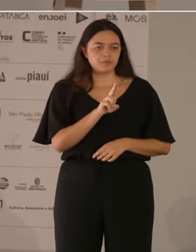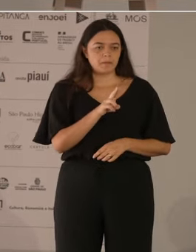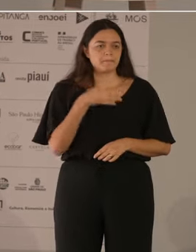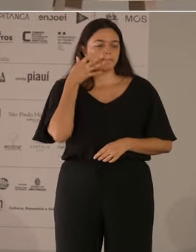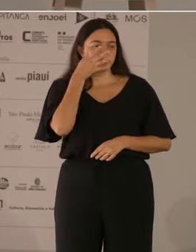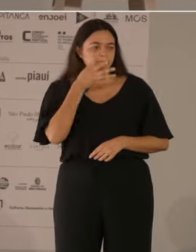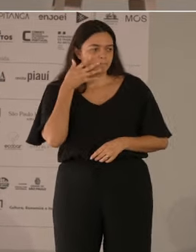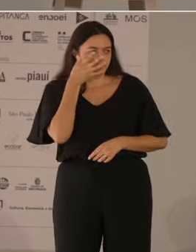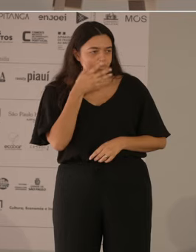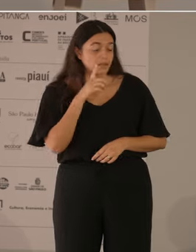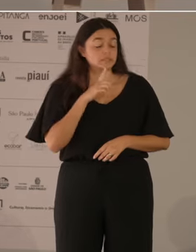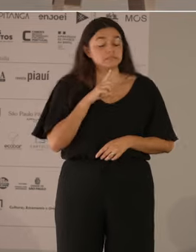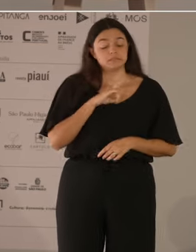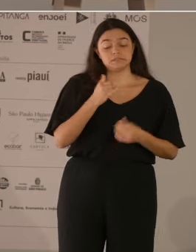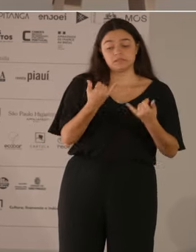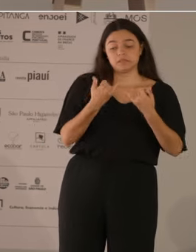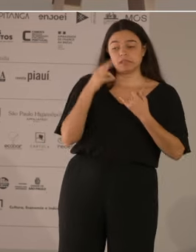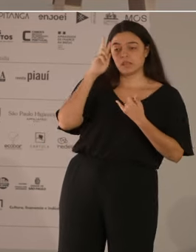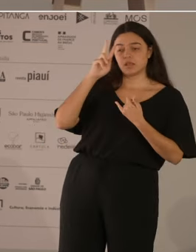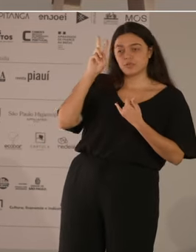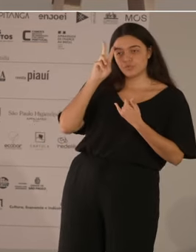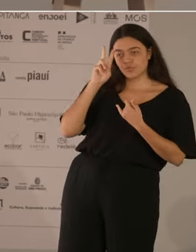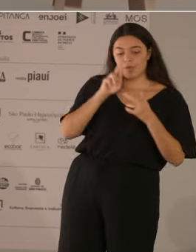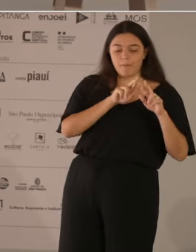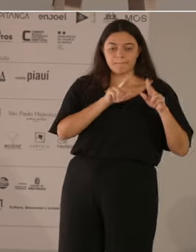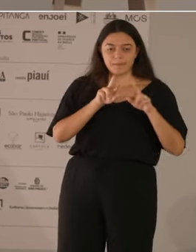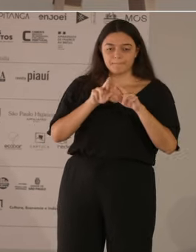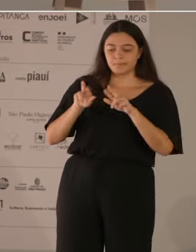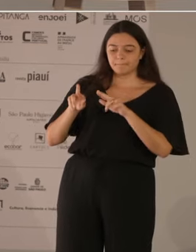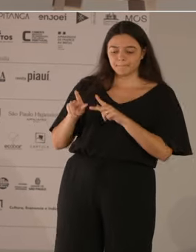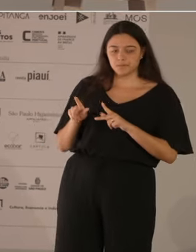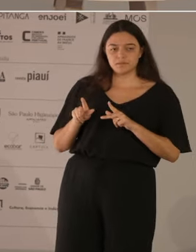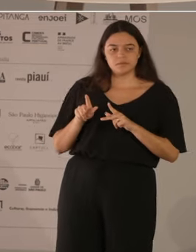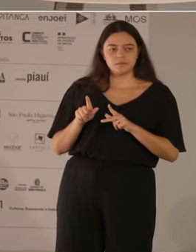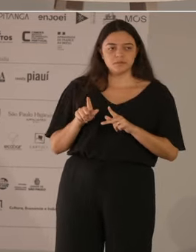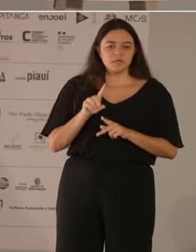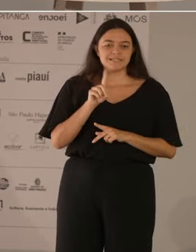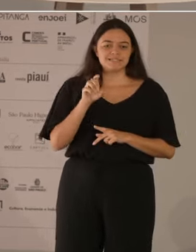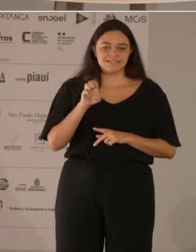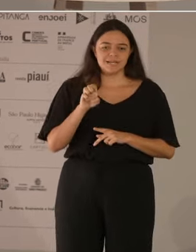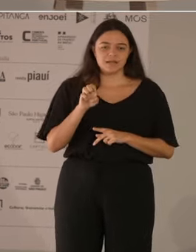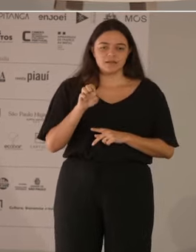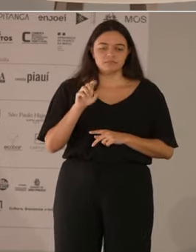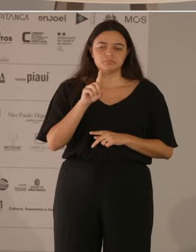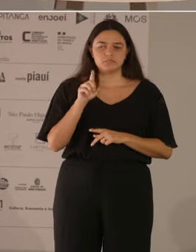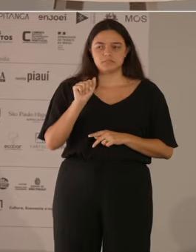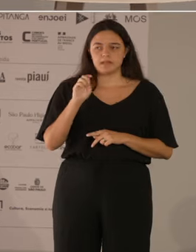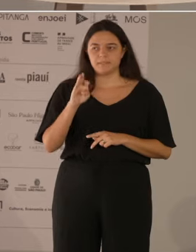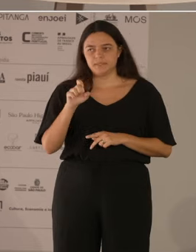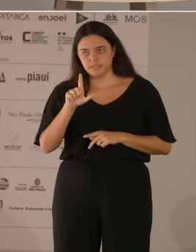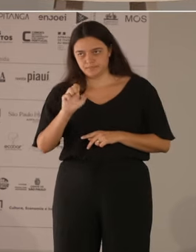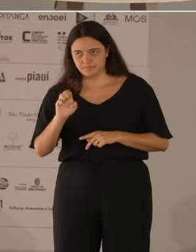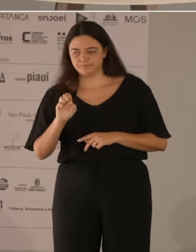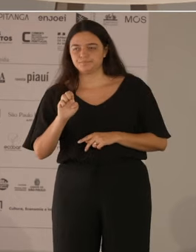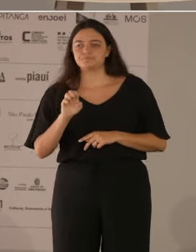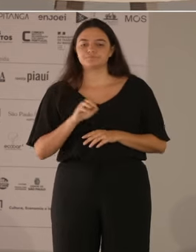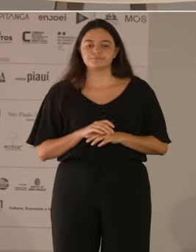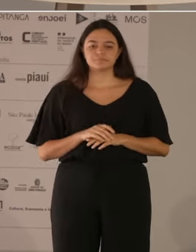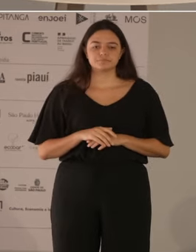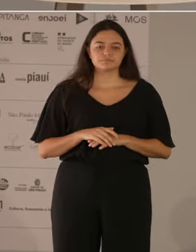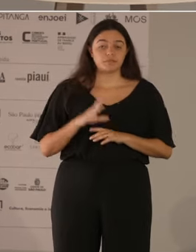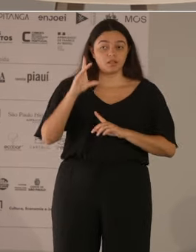Tem histórias onde cada um tem uma versão, no caso dos Abelê, né? O Mocó diz que a Nied é